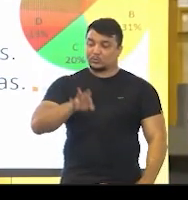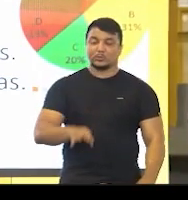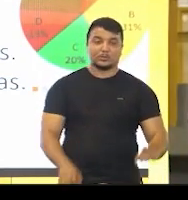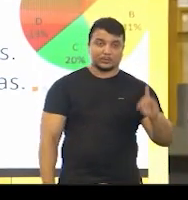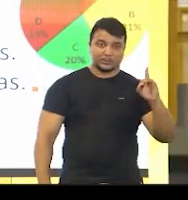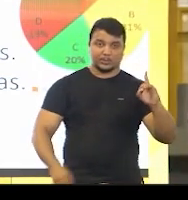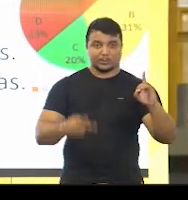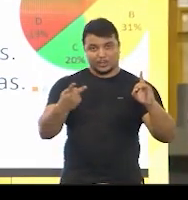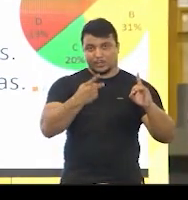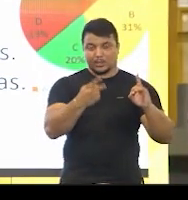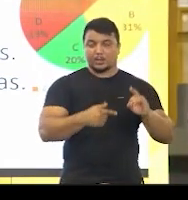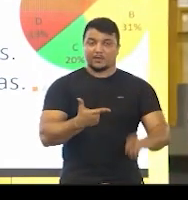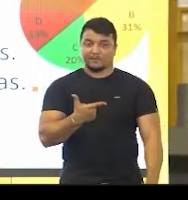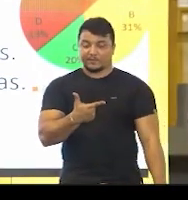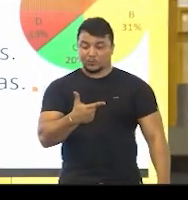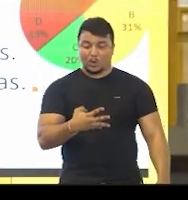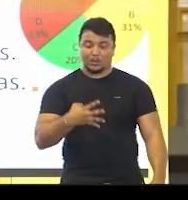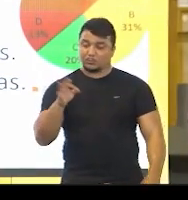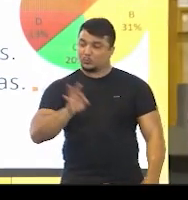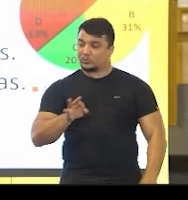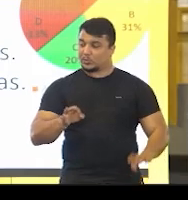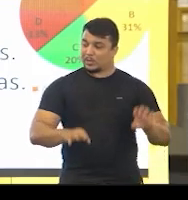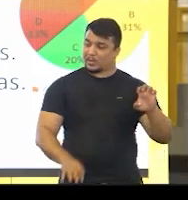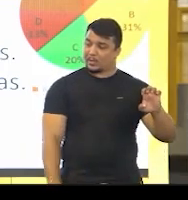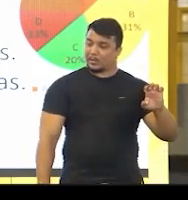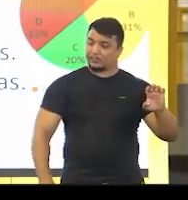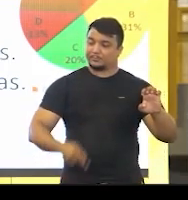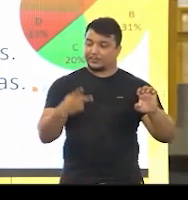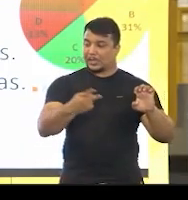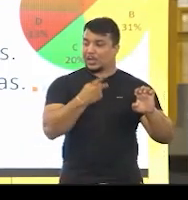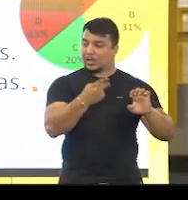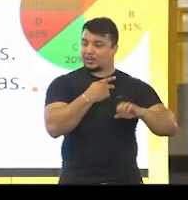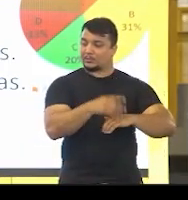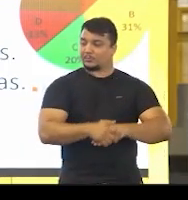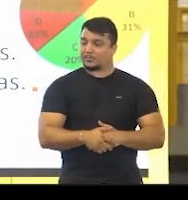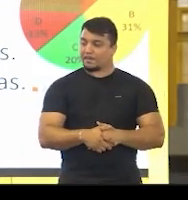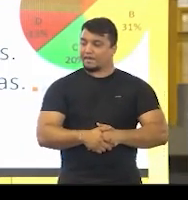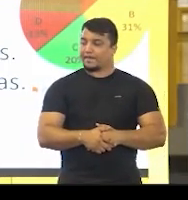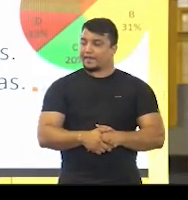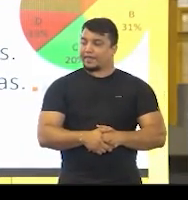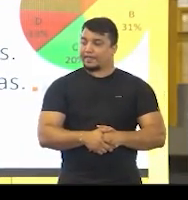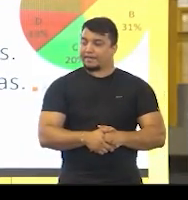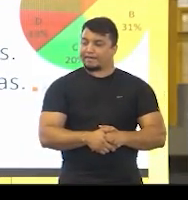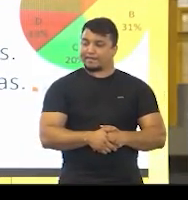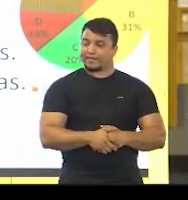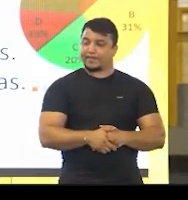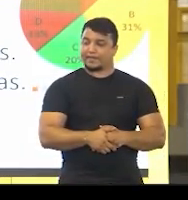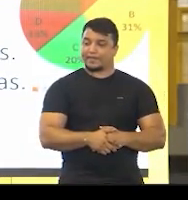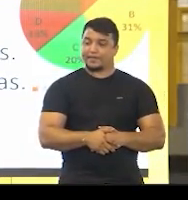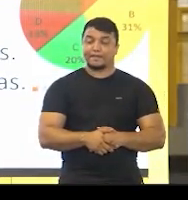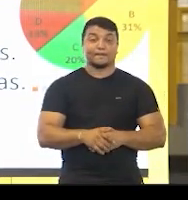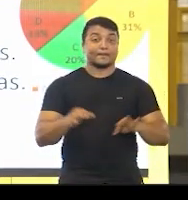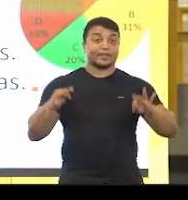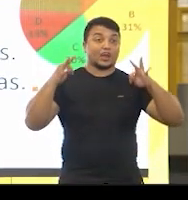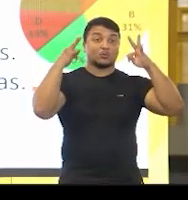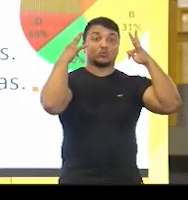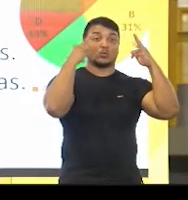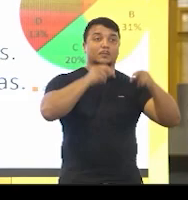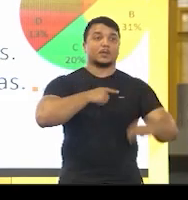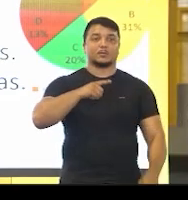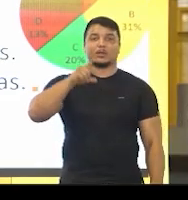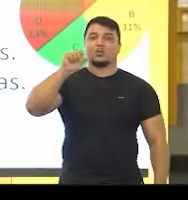13% a opção D e 24% a opção E. Olha o que eu falei para vocês. Todas